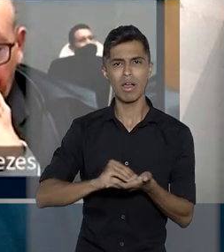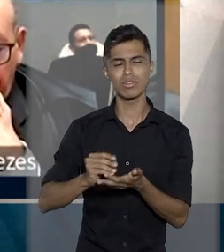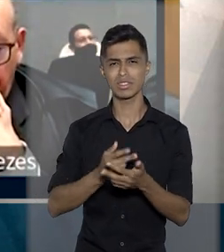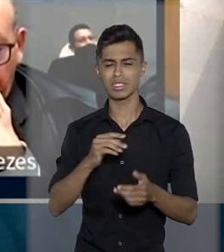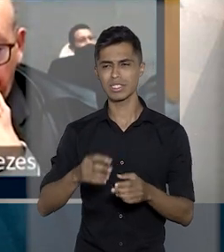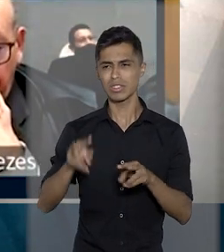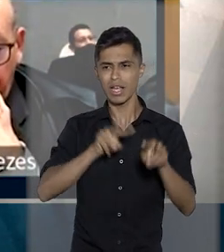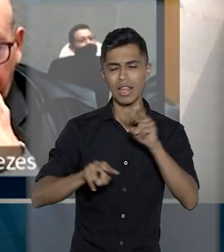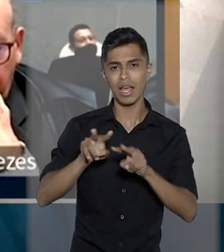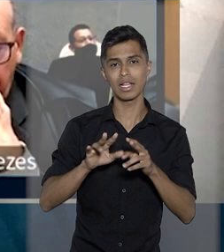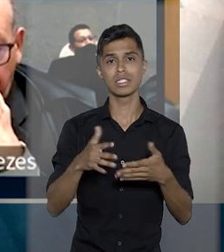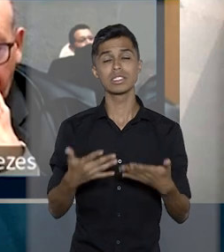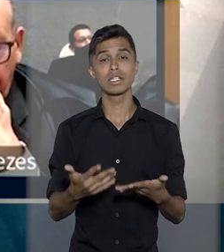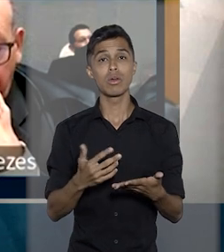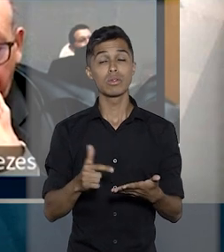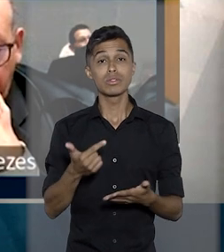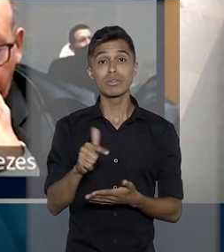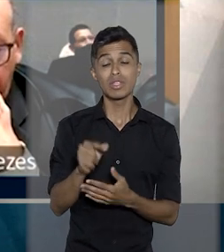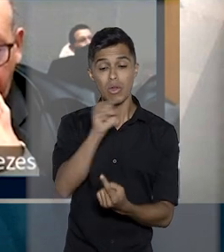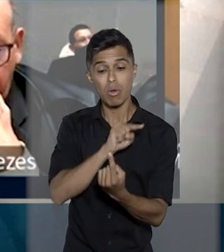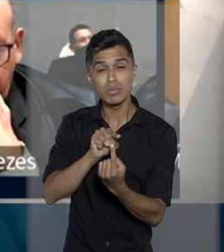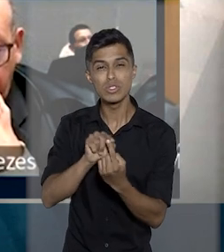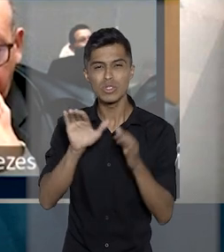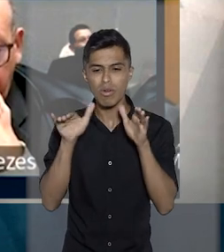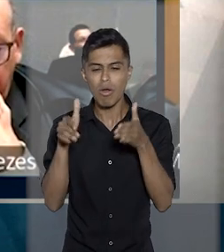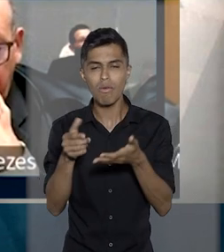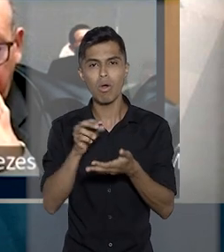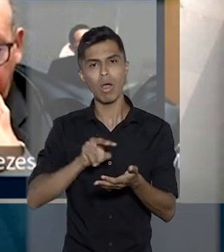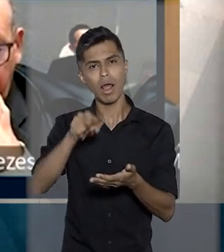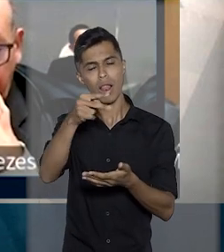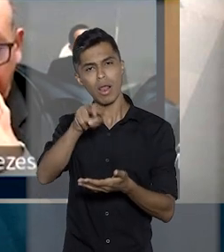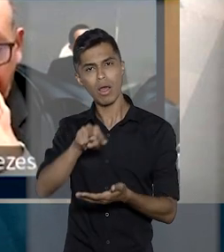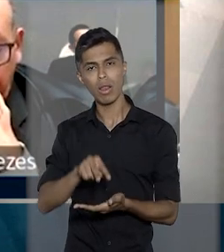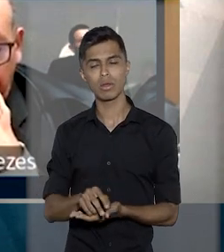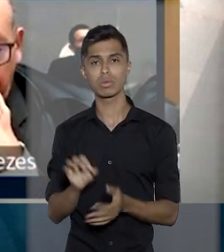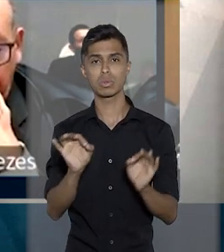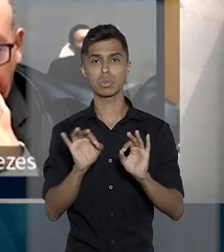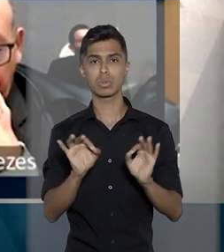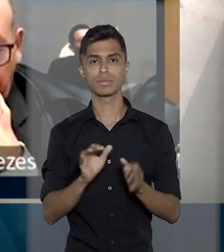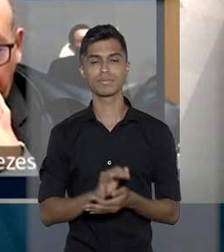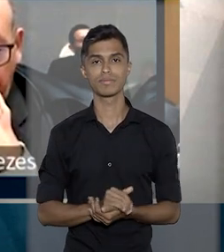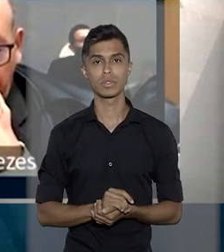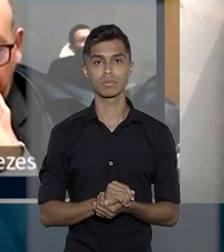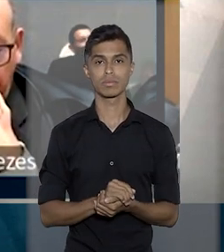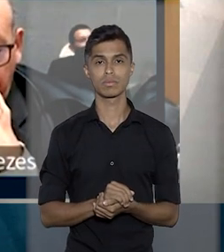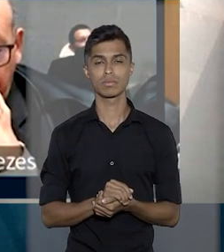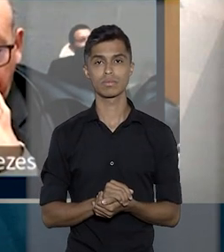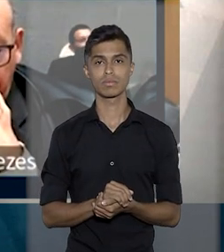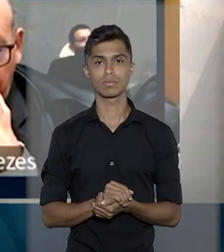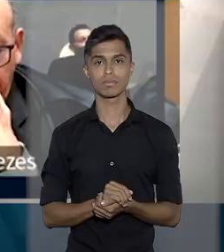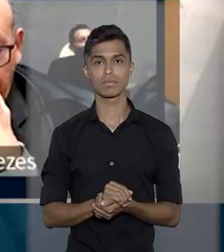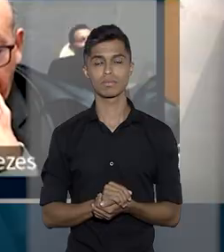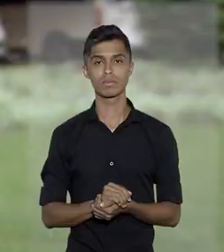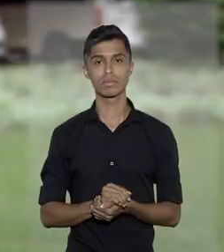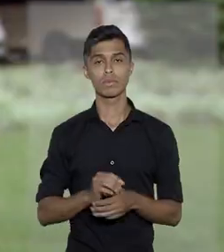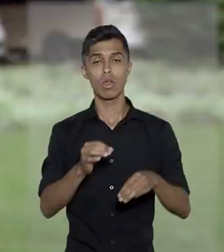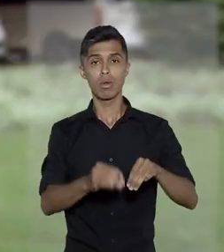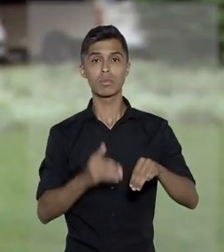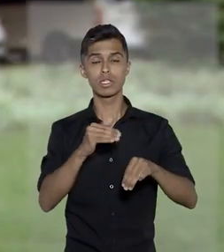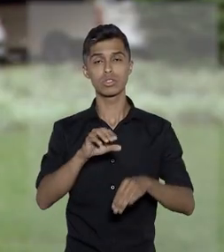específica não enfrentaram o mérito do pedido de revisão ajuizado contra a decisão singular do relator